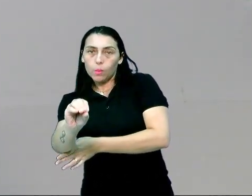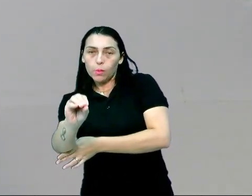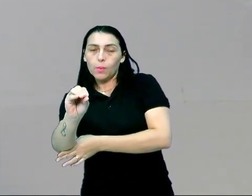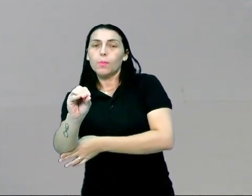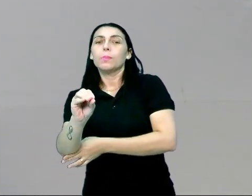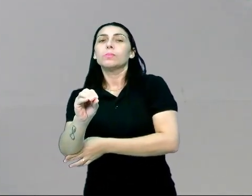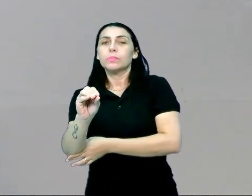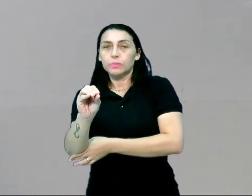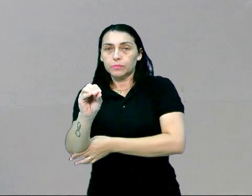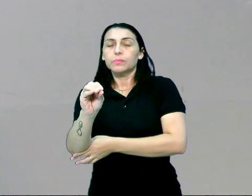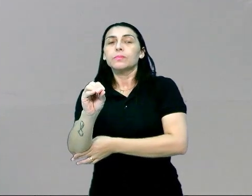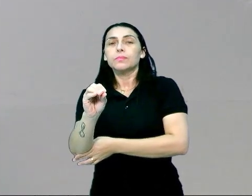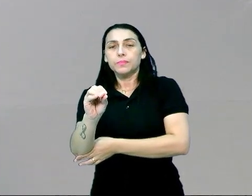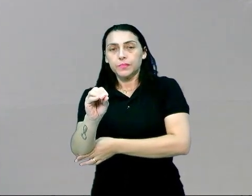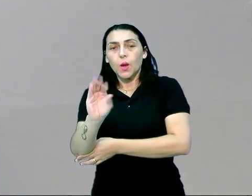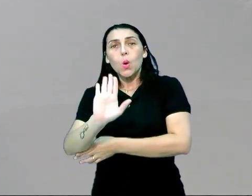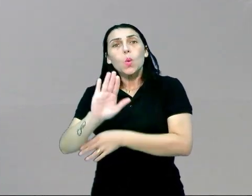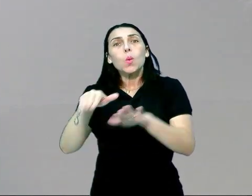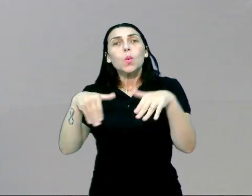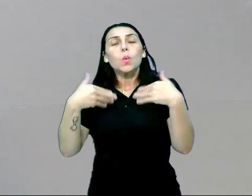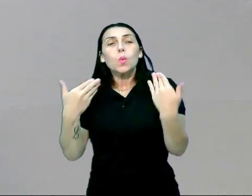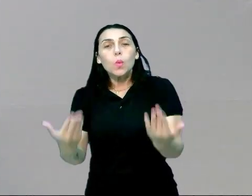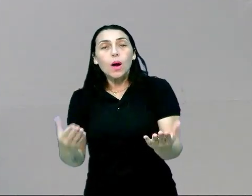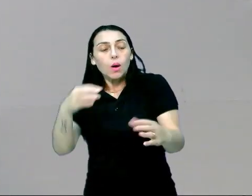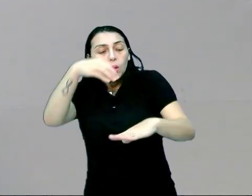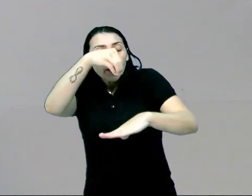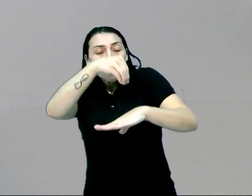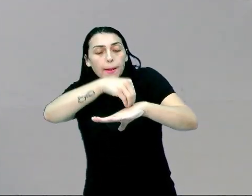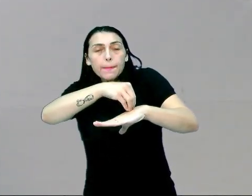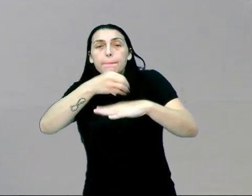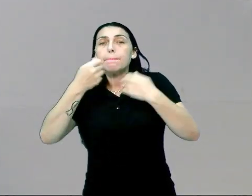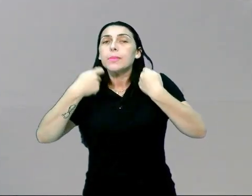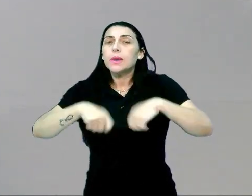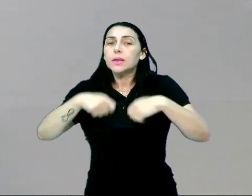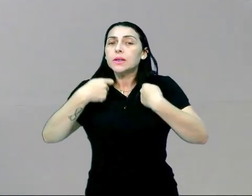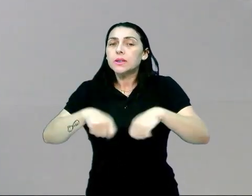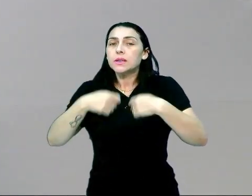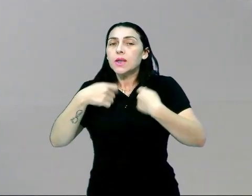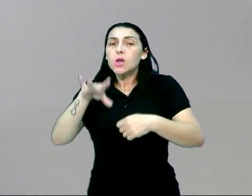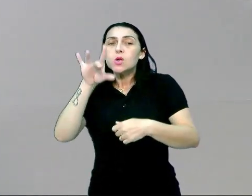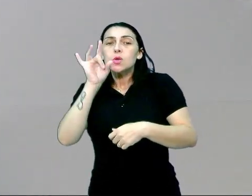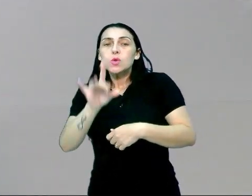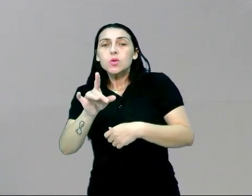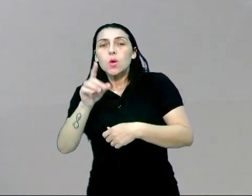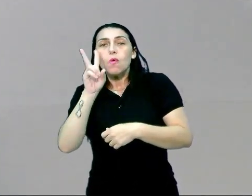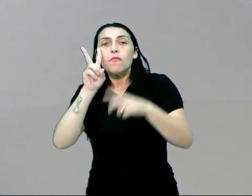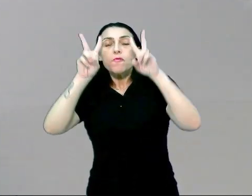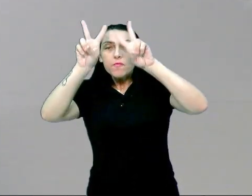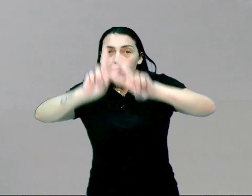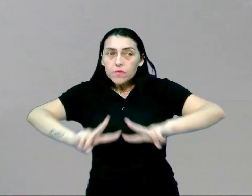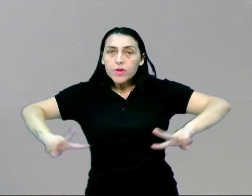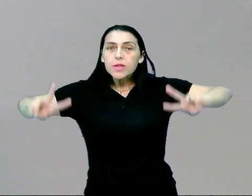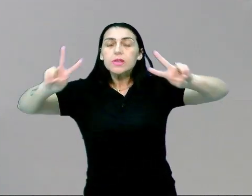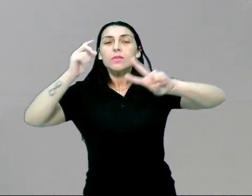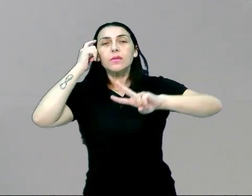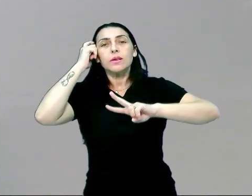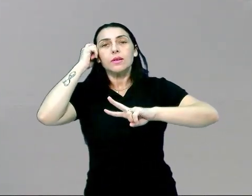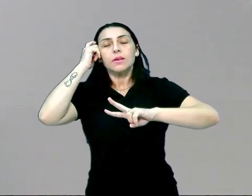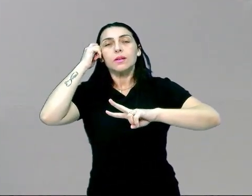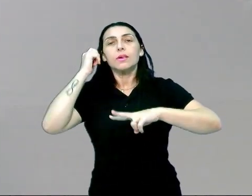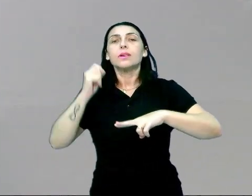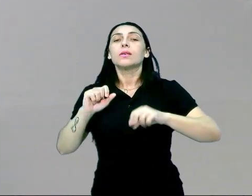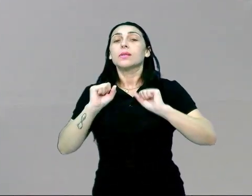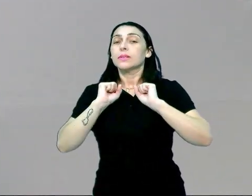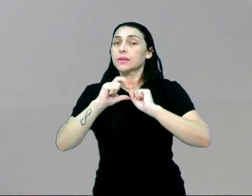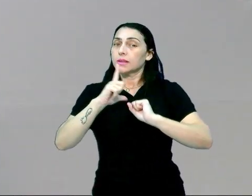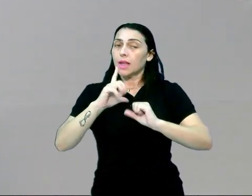cubo mágico. Então, qual é o encaixe que precisa? Veja que isso aqui é só uma questão visual e de dimensão em que